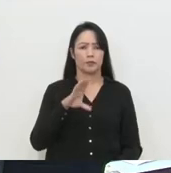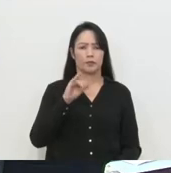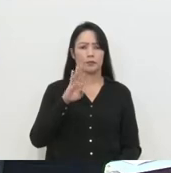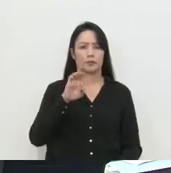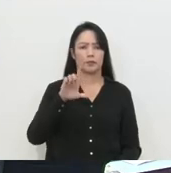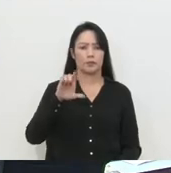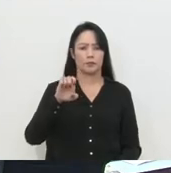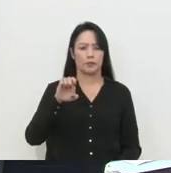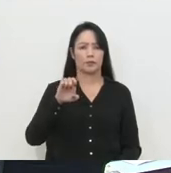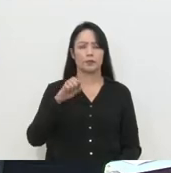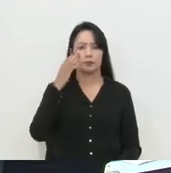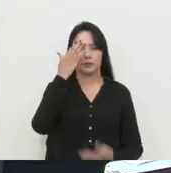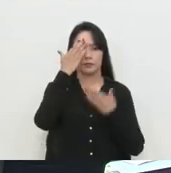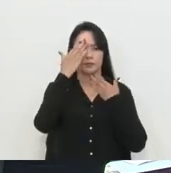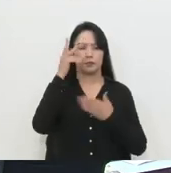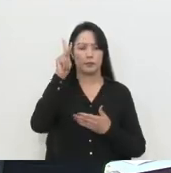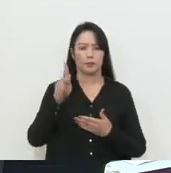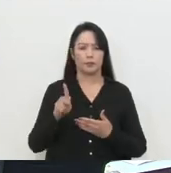obrigado